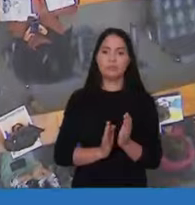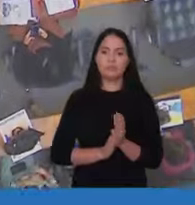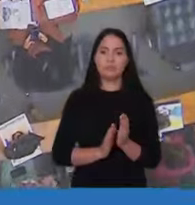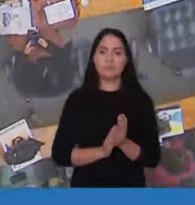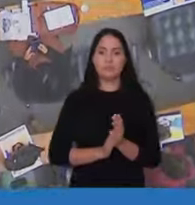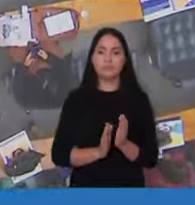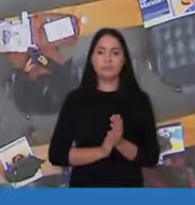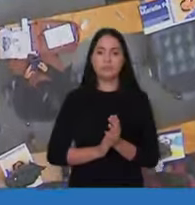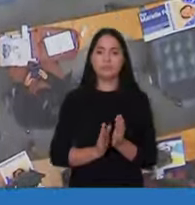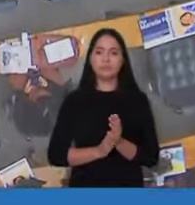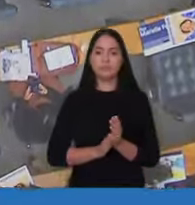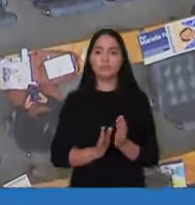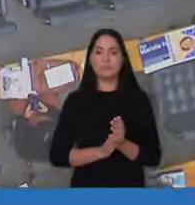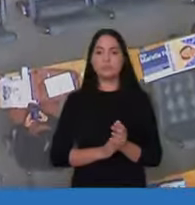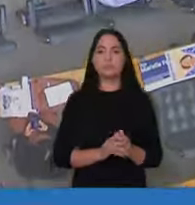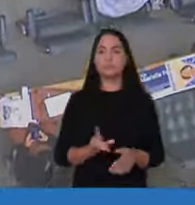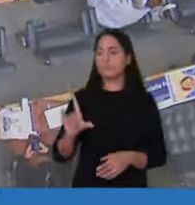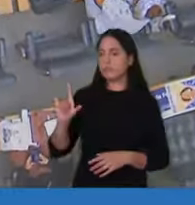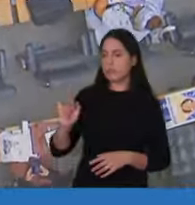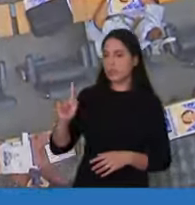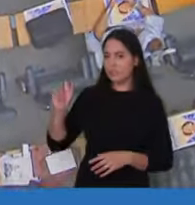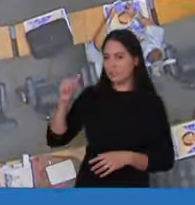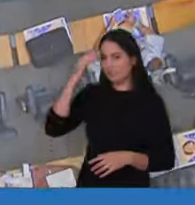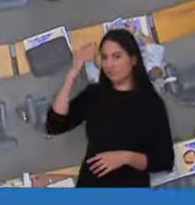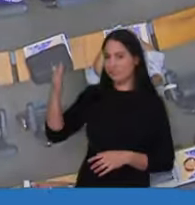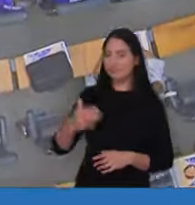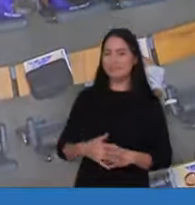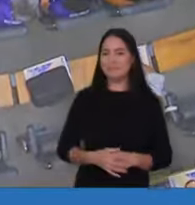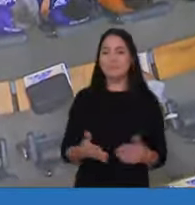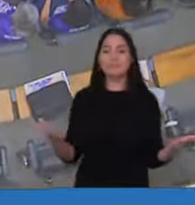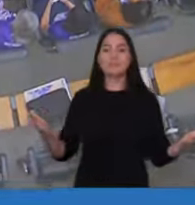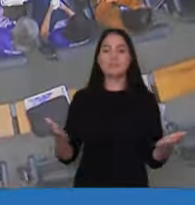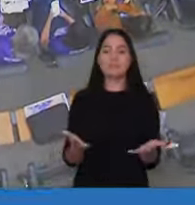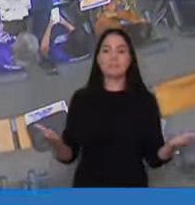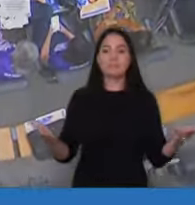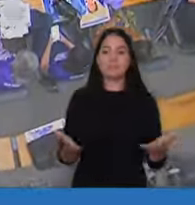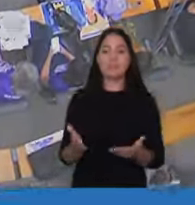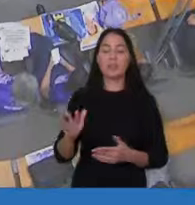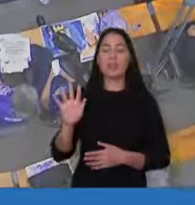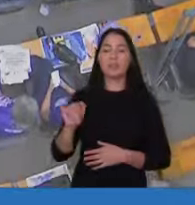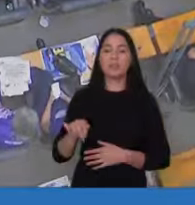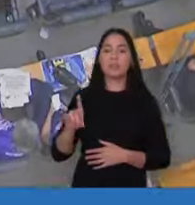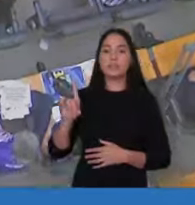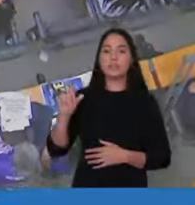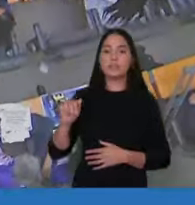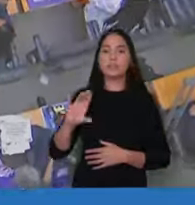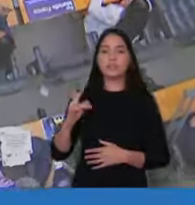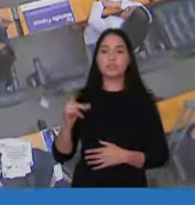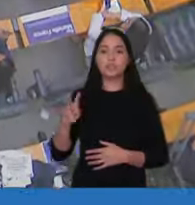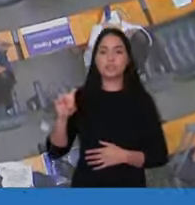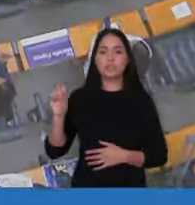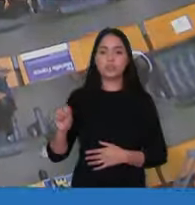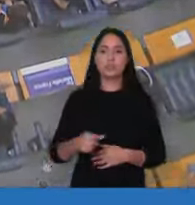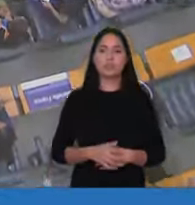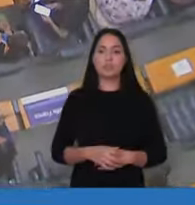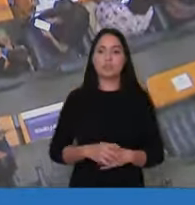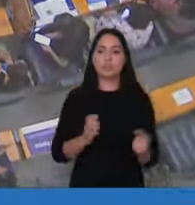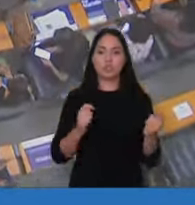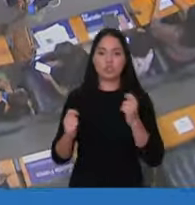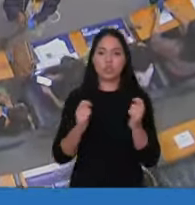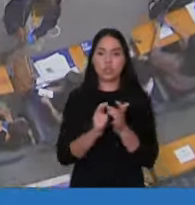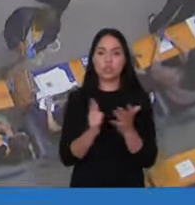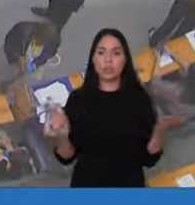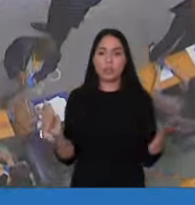Muito obrigada, Lígia. Passo agora para Fernanda Chaves, jornalista